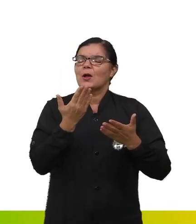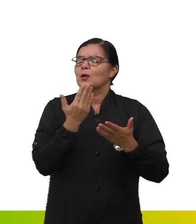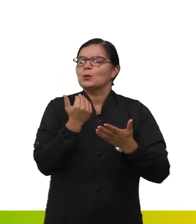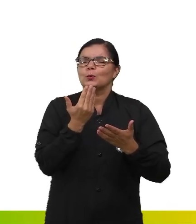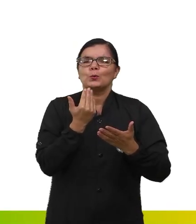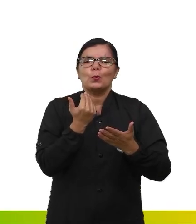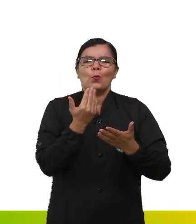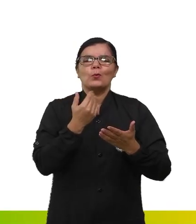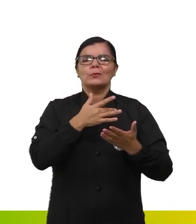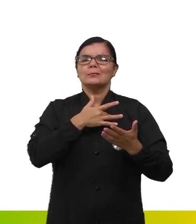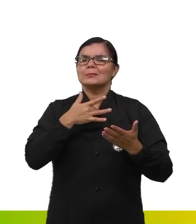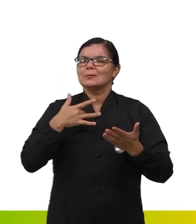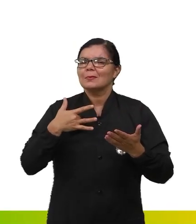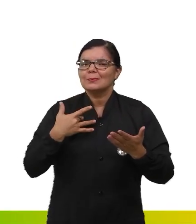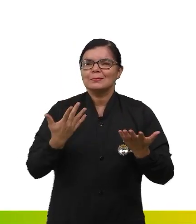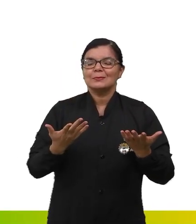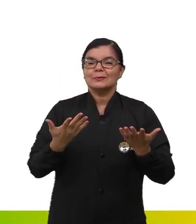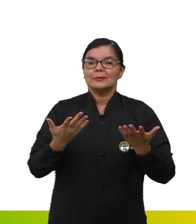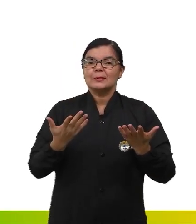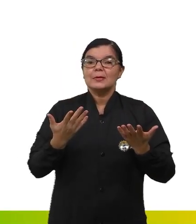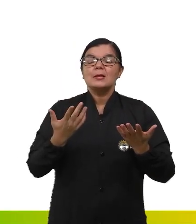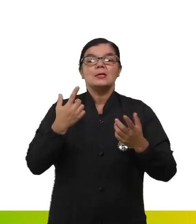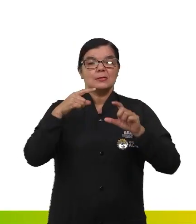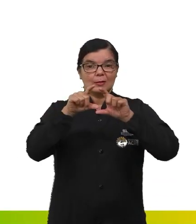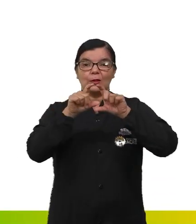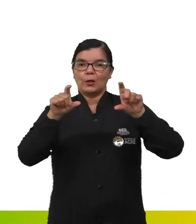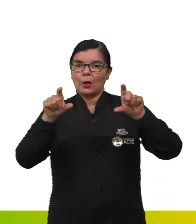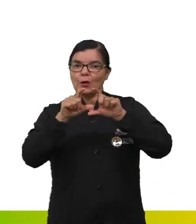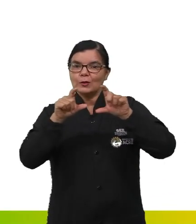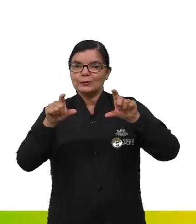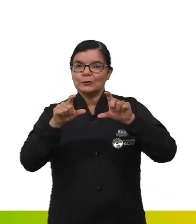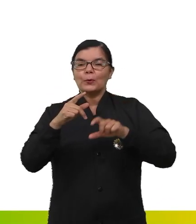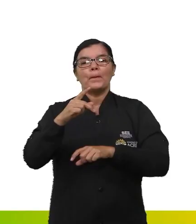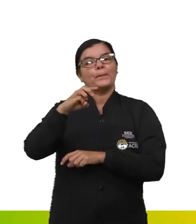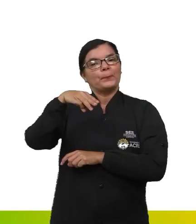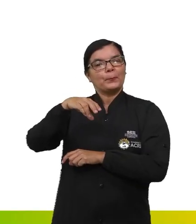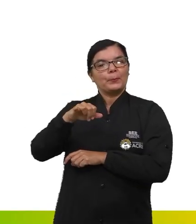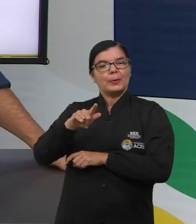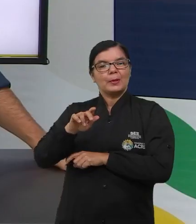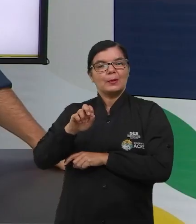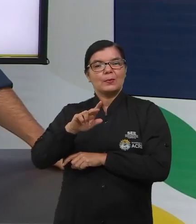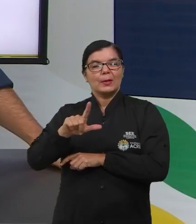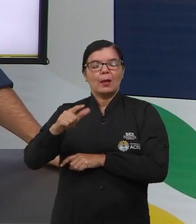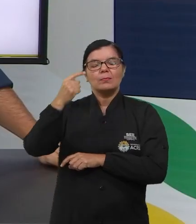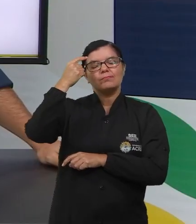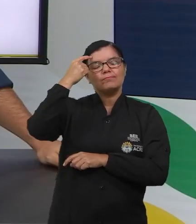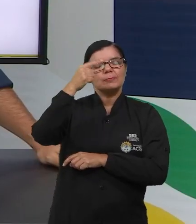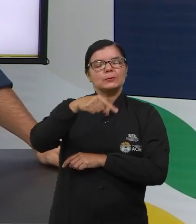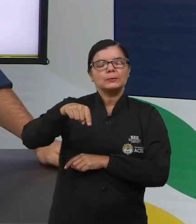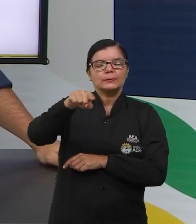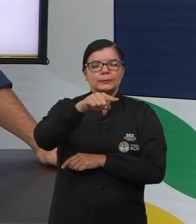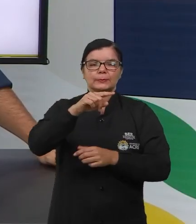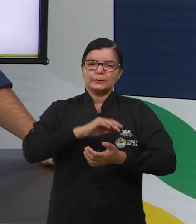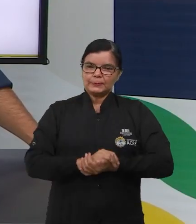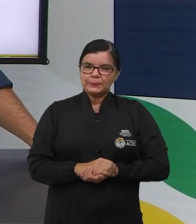comida, saúde. Aqui isso é uma charge do Miguel Paiva, que quer fazer uma reflexão para você. Vamos